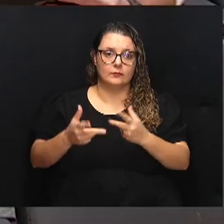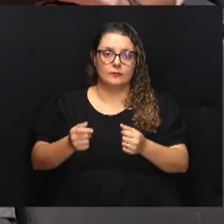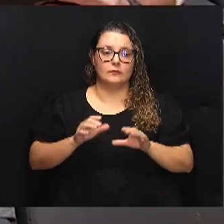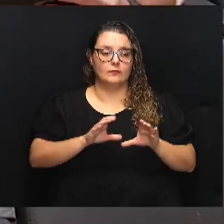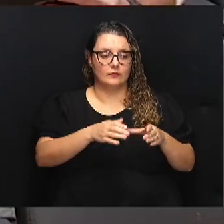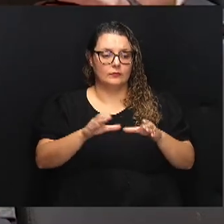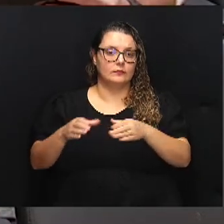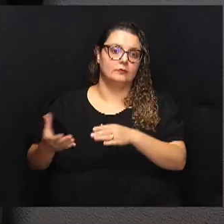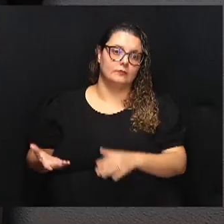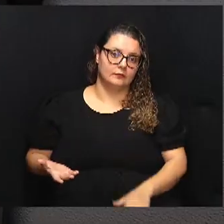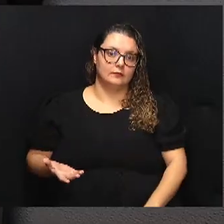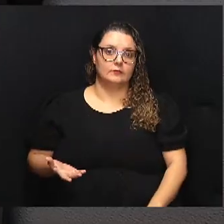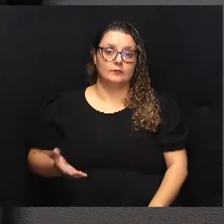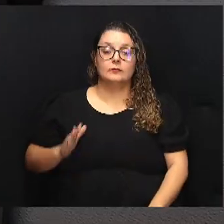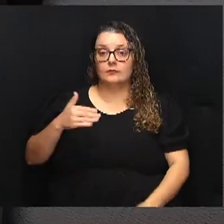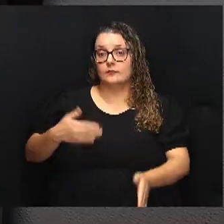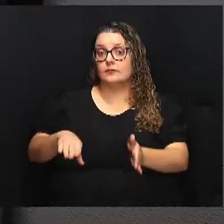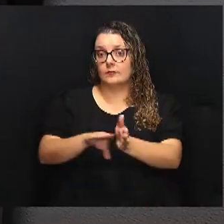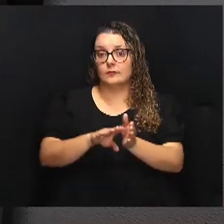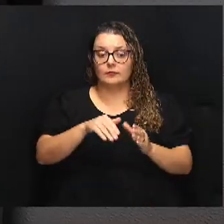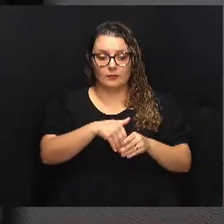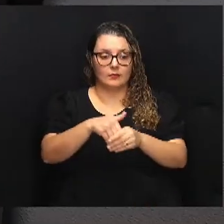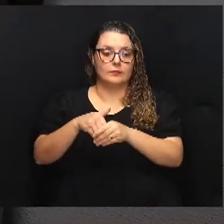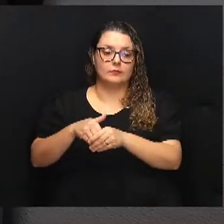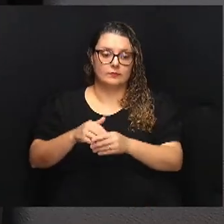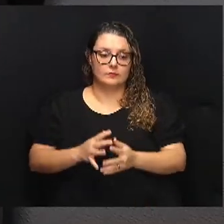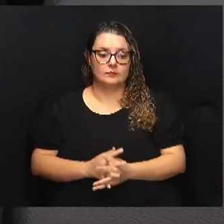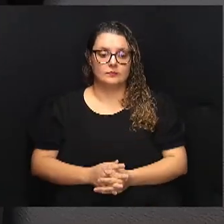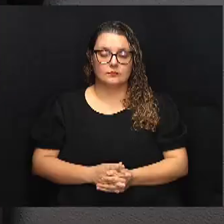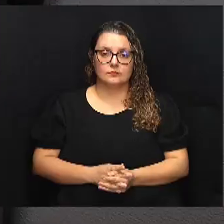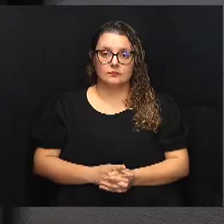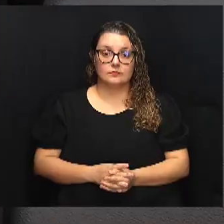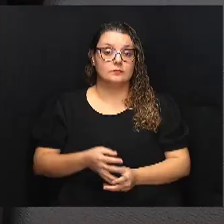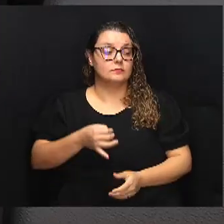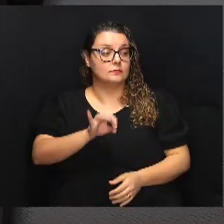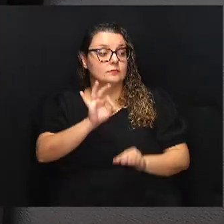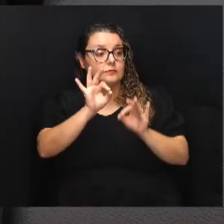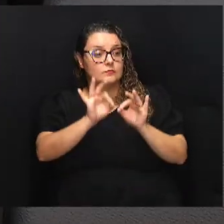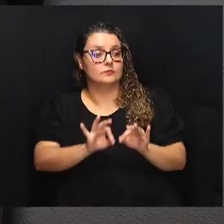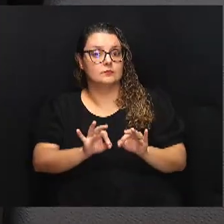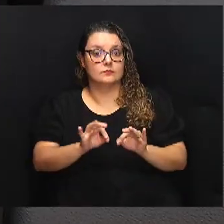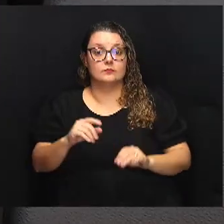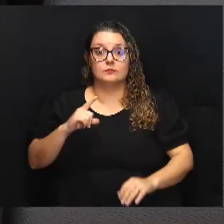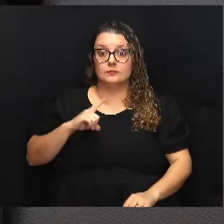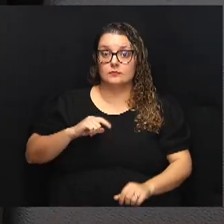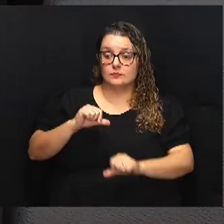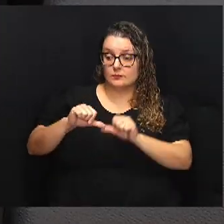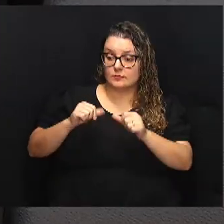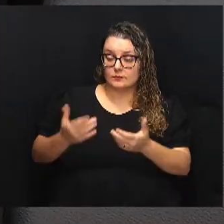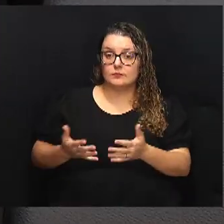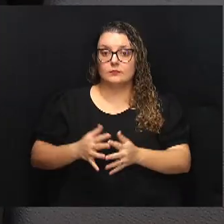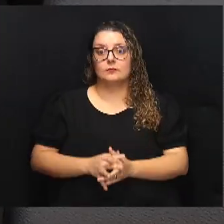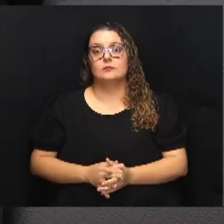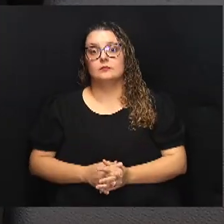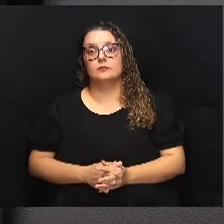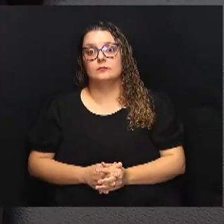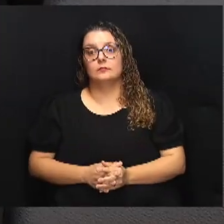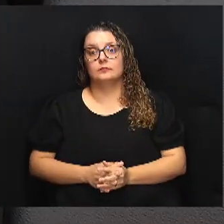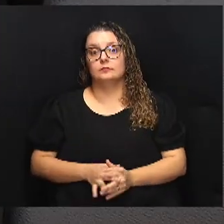comissões aqui, para que quando chega lá para a gente votar, a gente já sabe se está tudo certo, se teve que ter alterações. Por